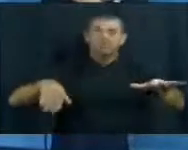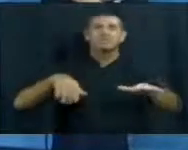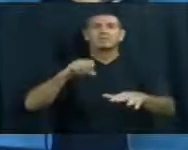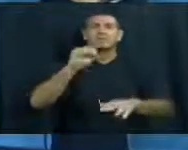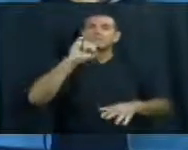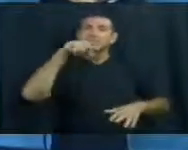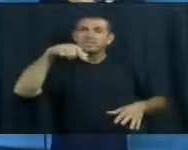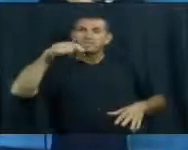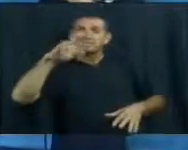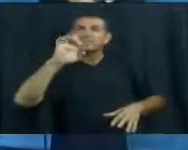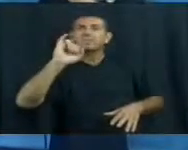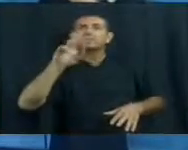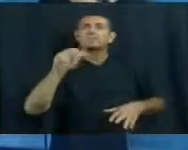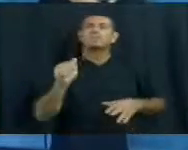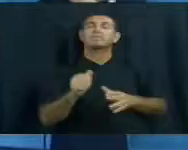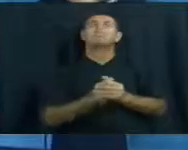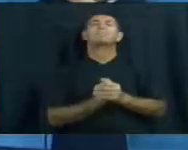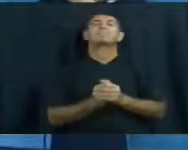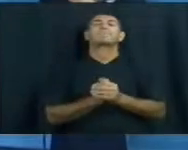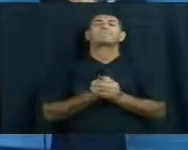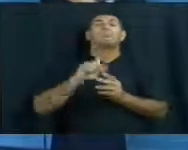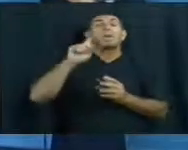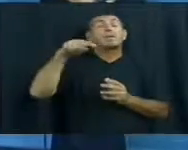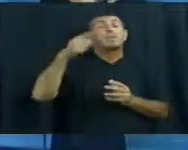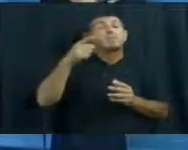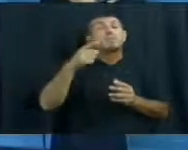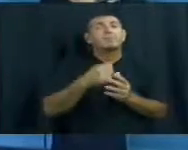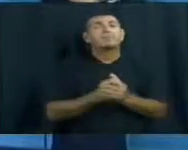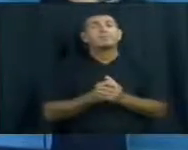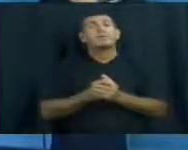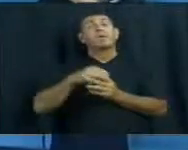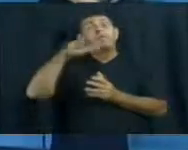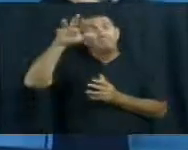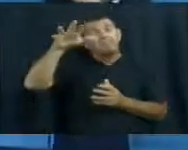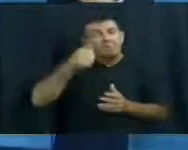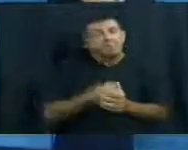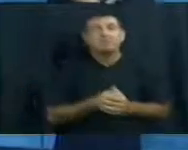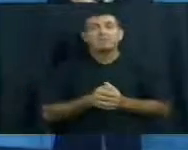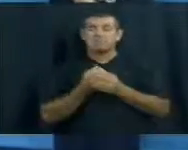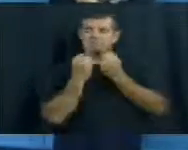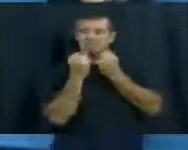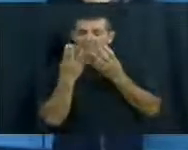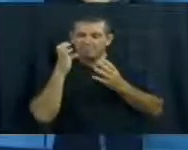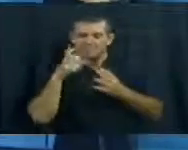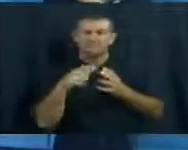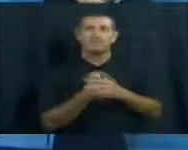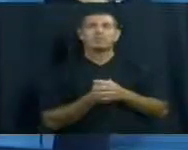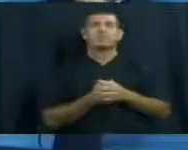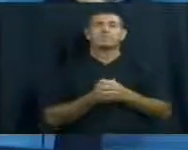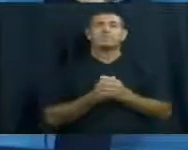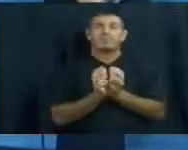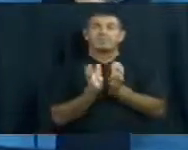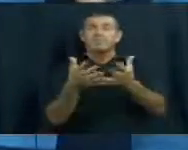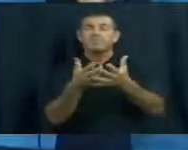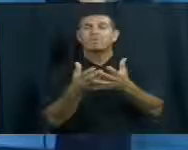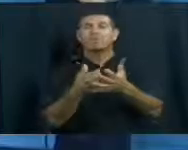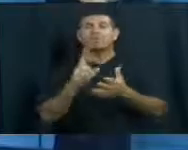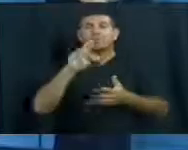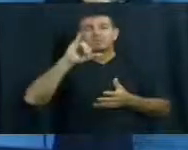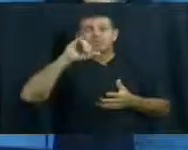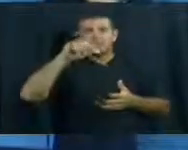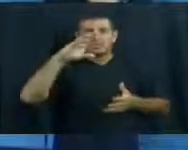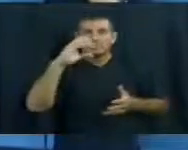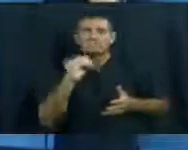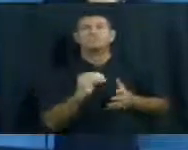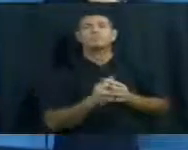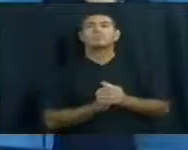lá na Barra ali, no Cantinho Forte, o Vem Pro Arrebenta, que passou agora para segunda-feira. Vemos o Bloco do Risco da Praça Siqueira e